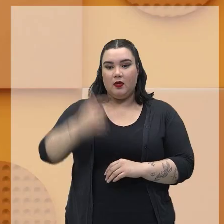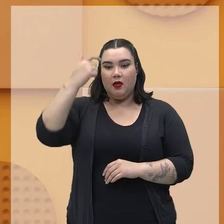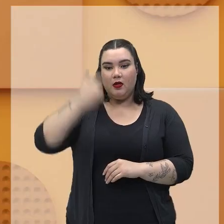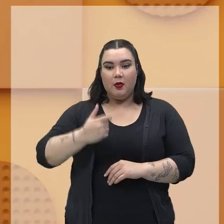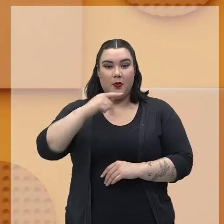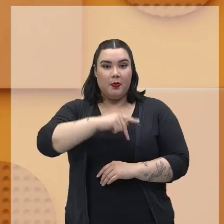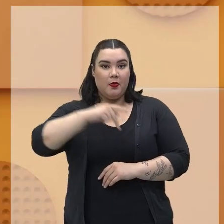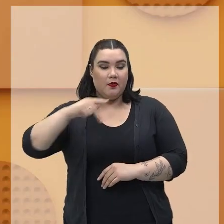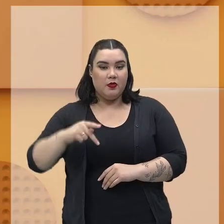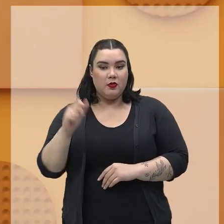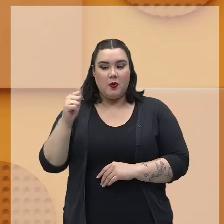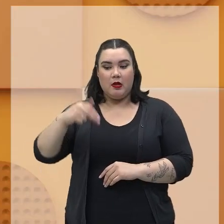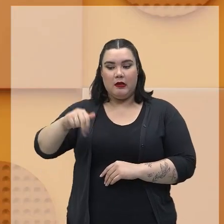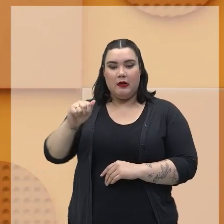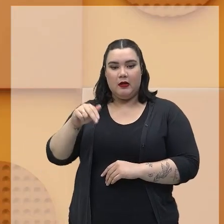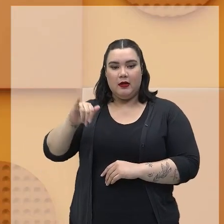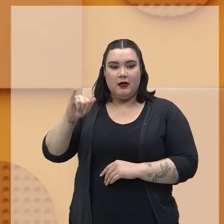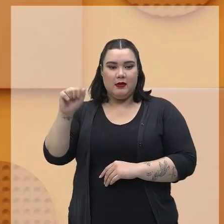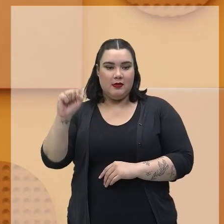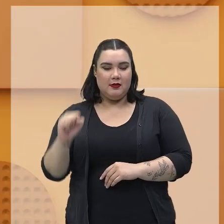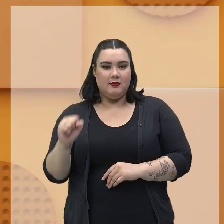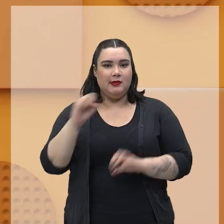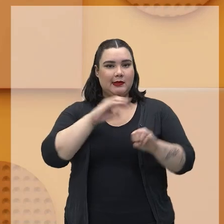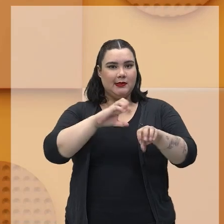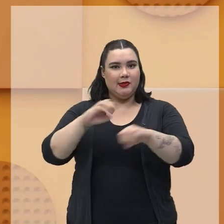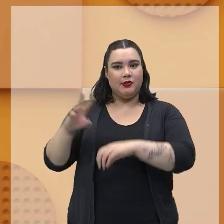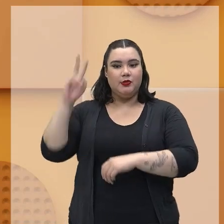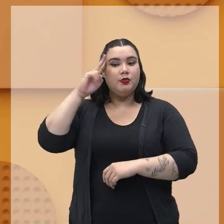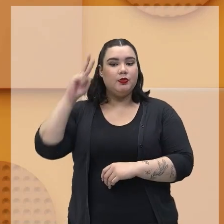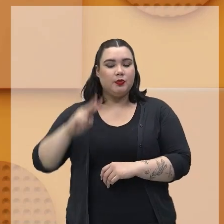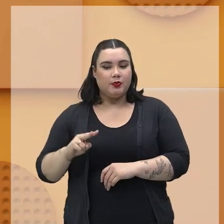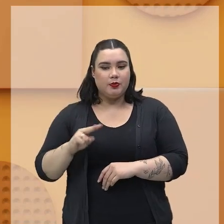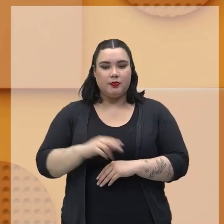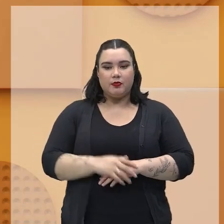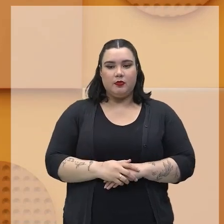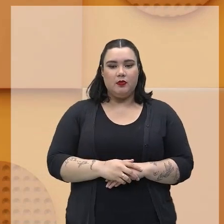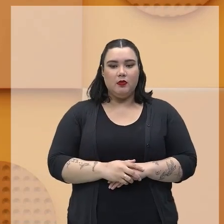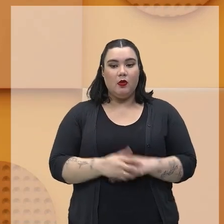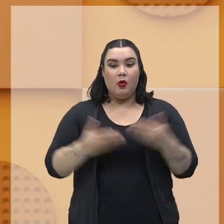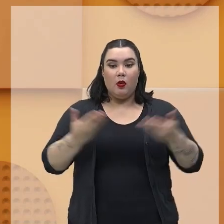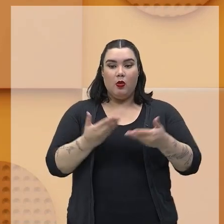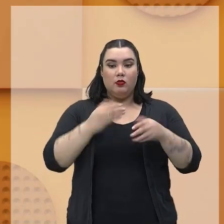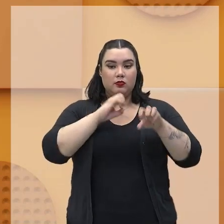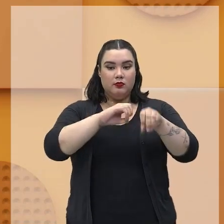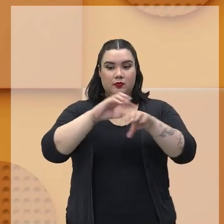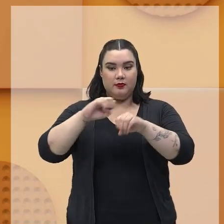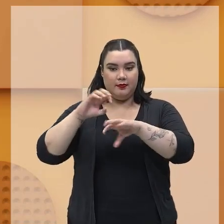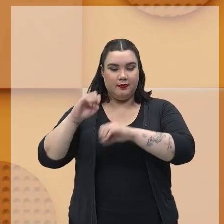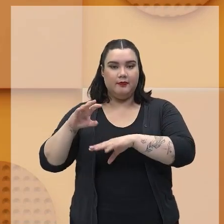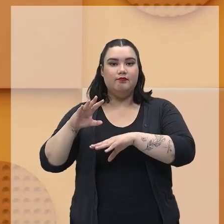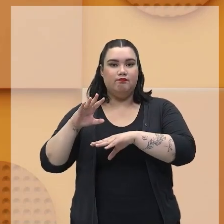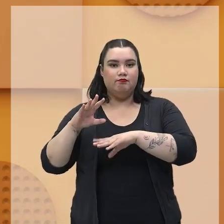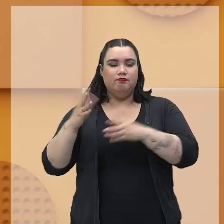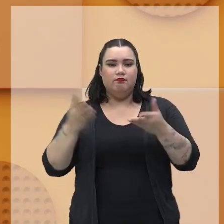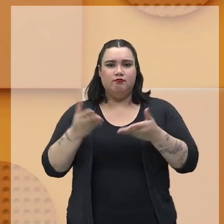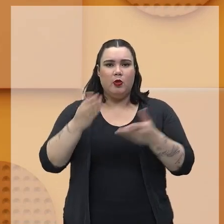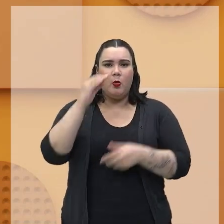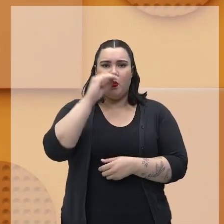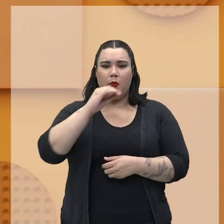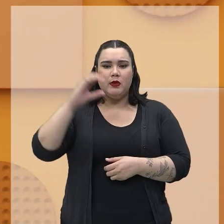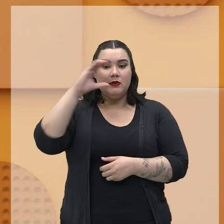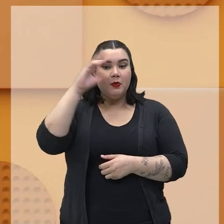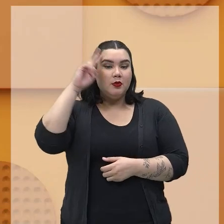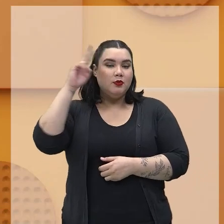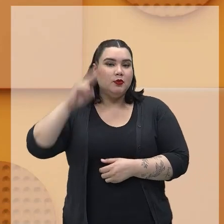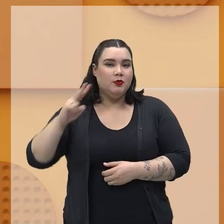Ananias Carvalho, seu professor de História. Estou aqui para continuar com essa nossa viagem magnífica pelo conhecimento da